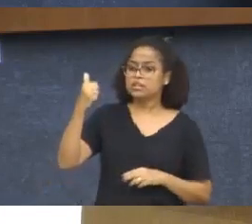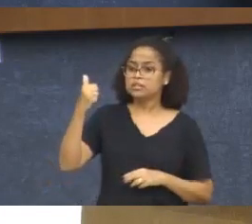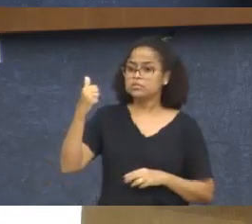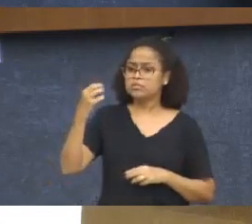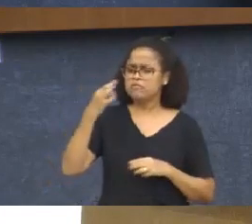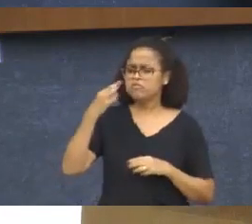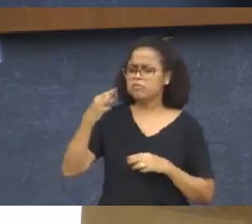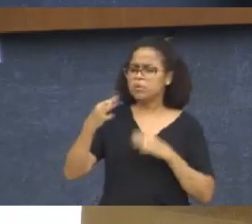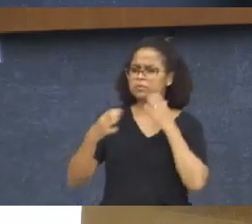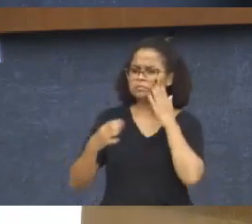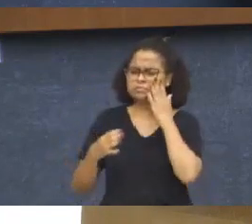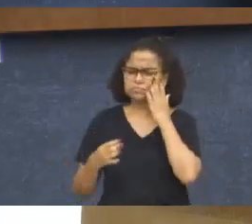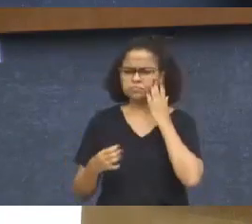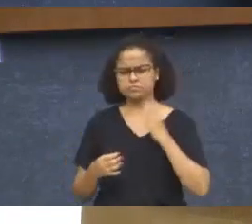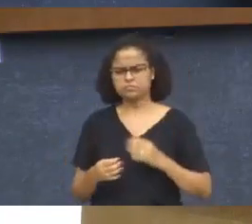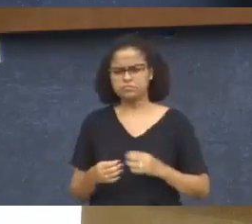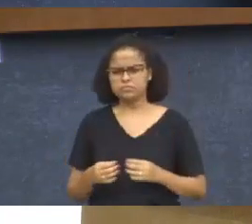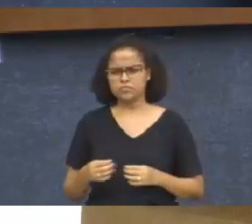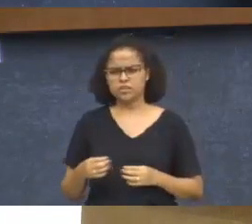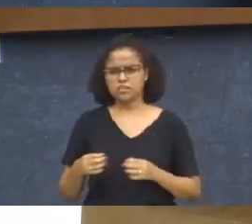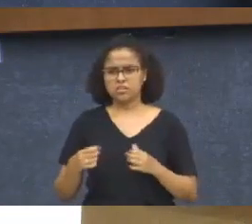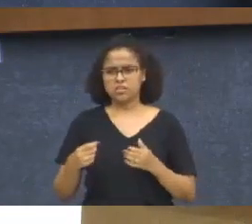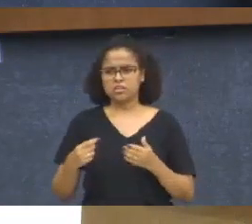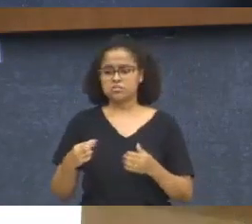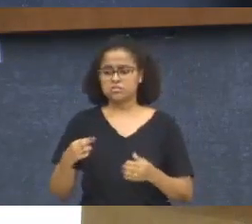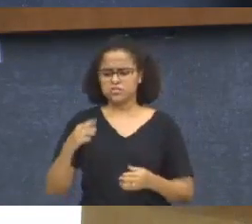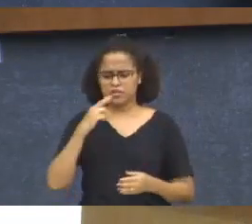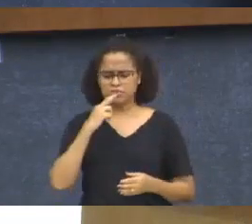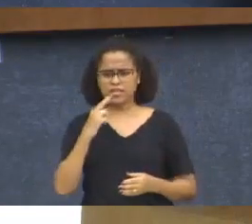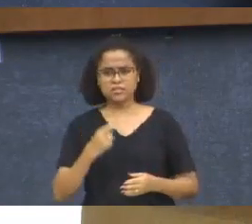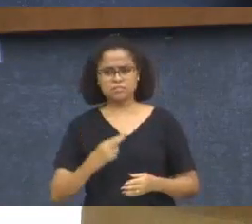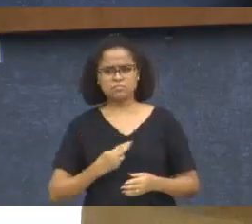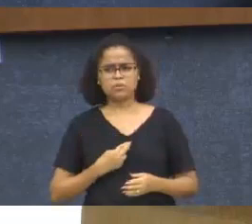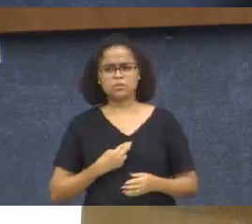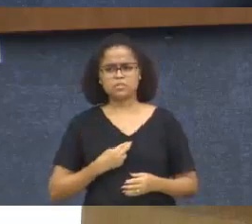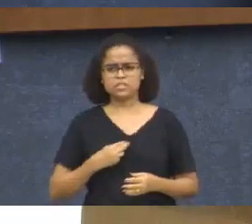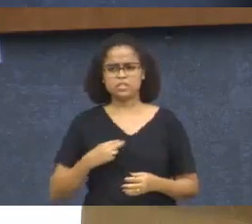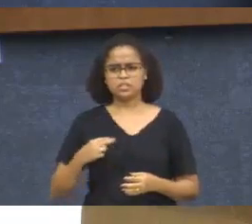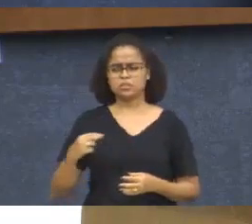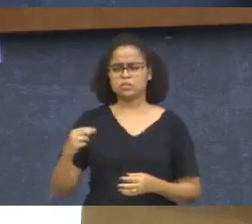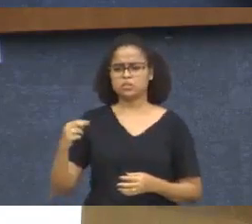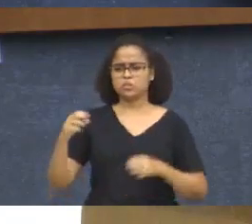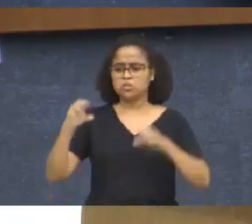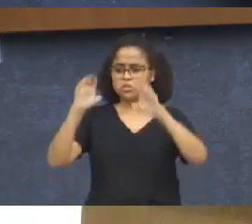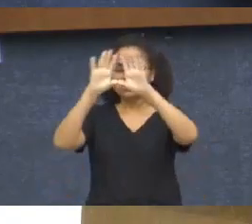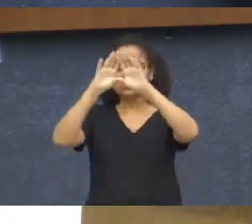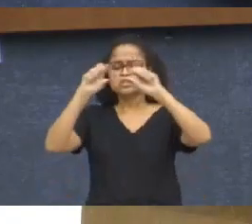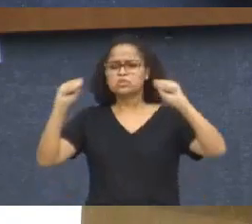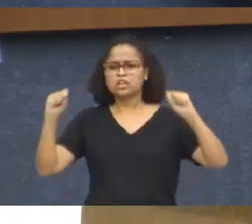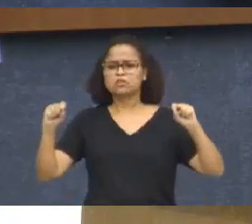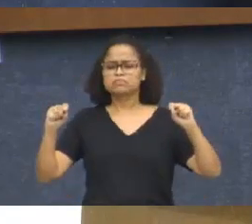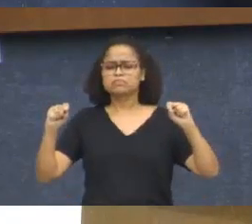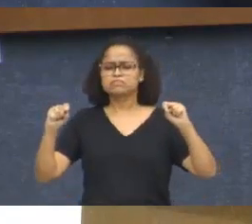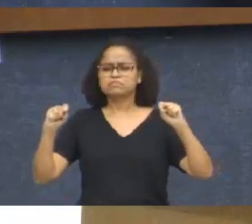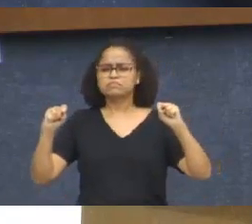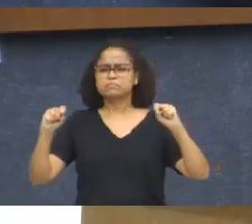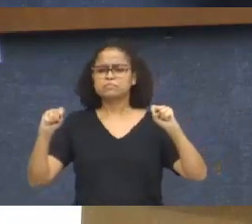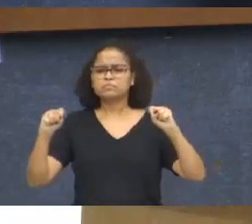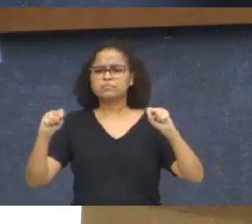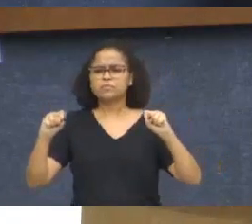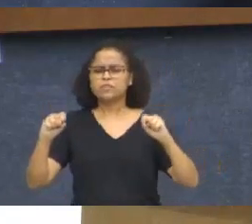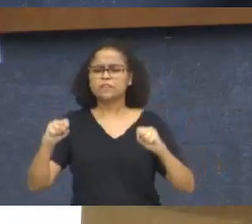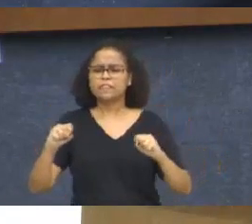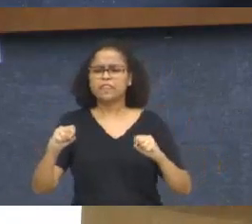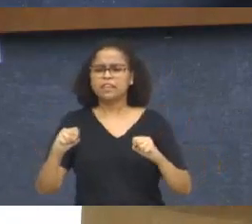Braulio, nós temos aqui a resposta do tribunal. E esta resposta demonstra que nós